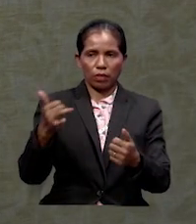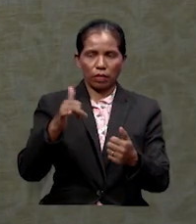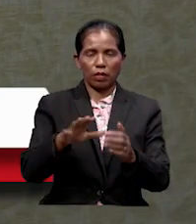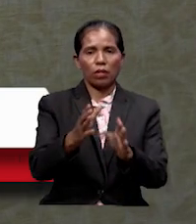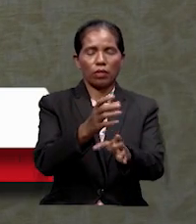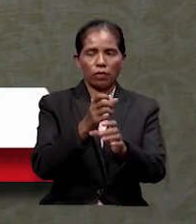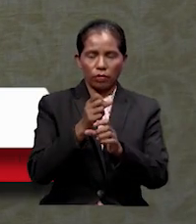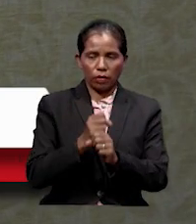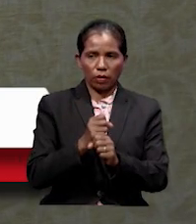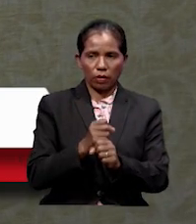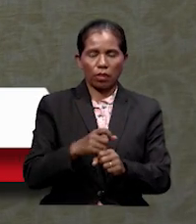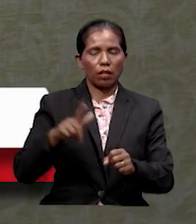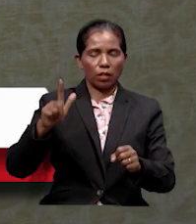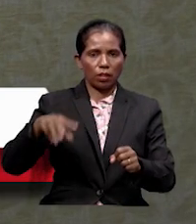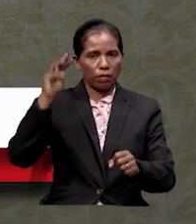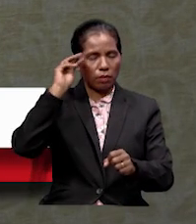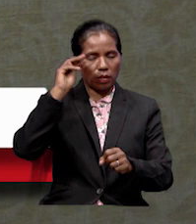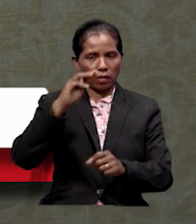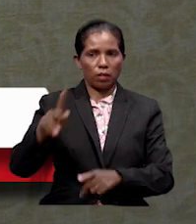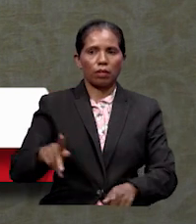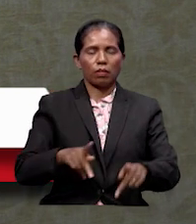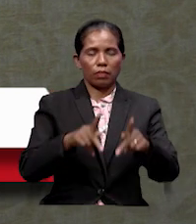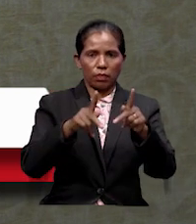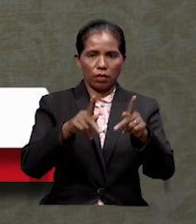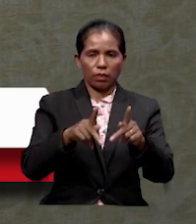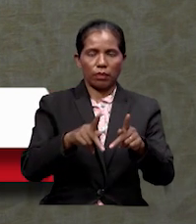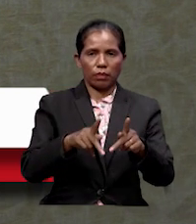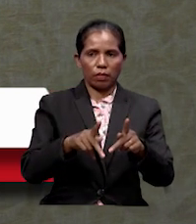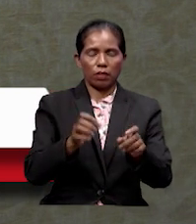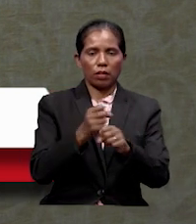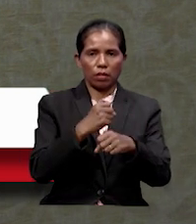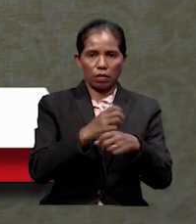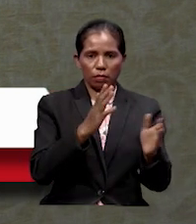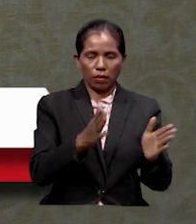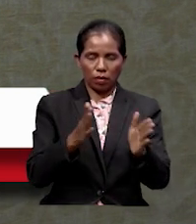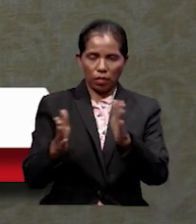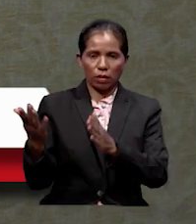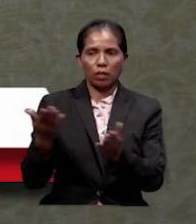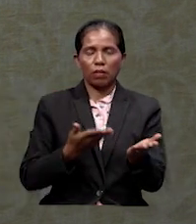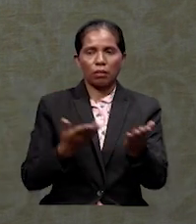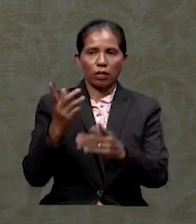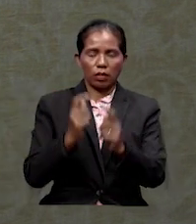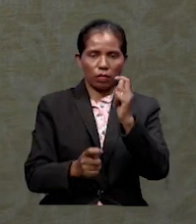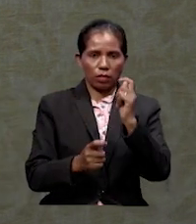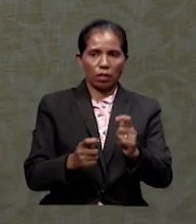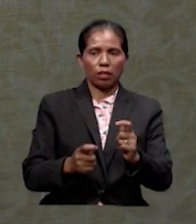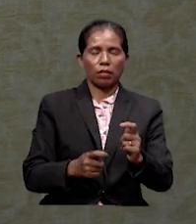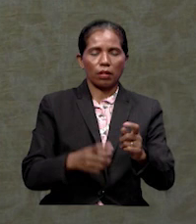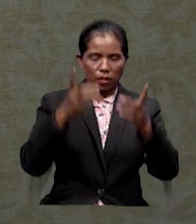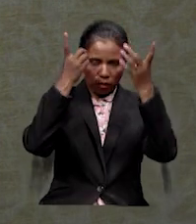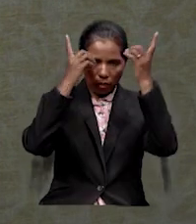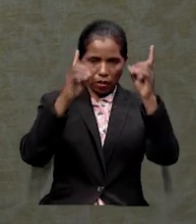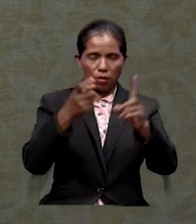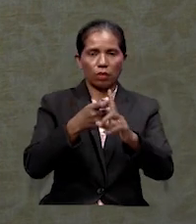poti ni orsida ministério público sei halo proses ba ia tribunal ne depende ba decisão ne